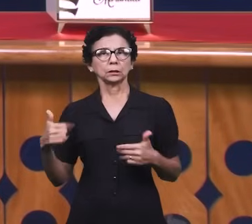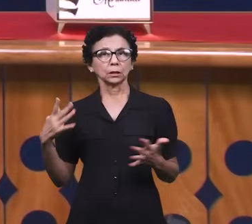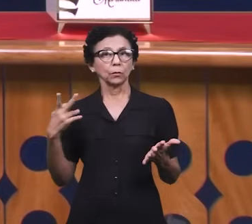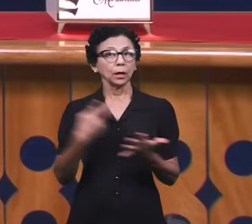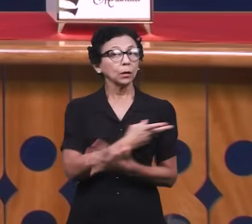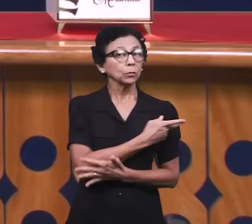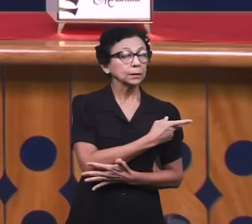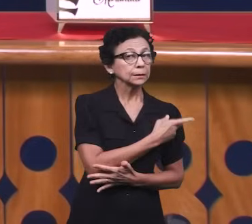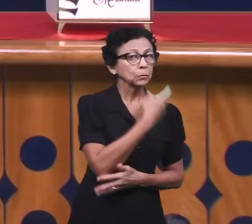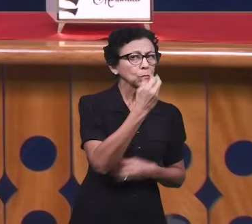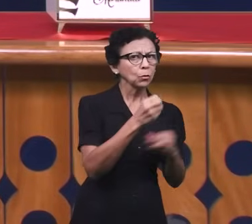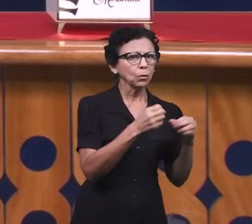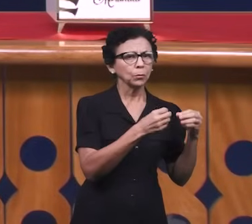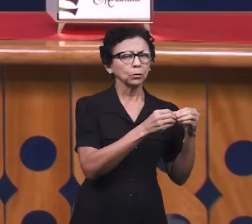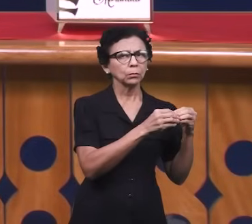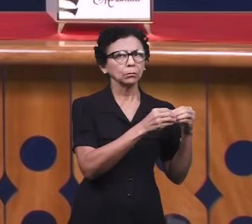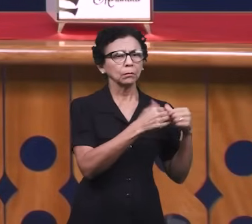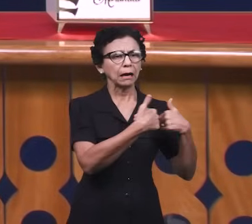carro de boi,